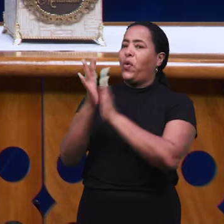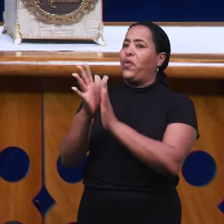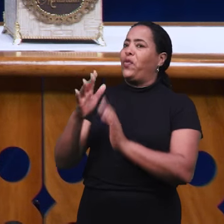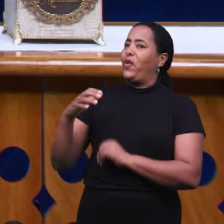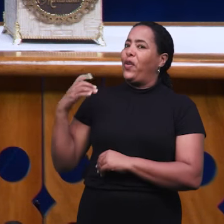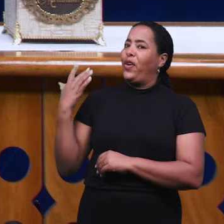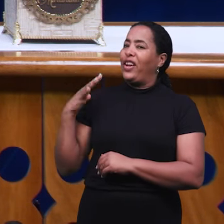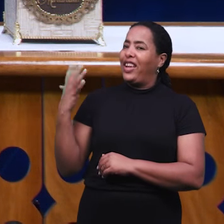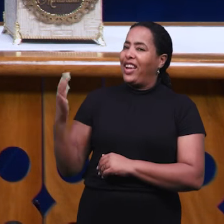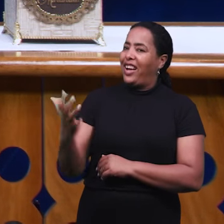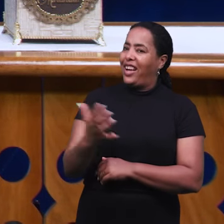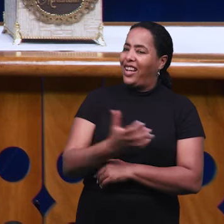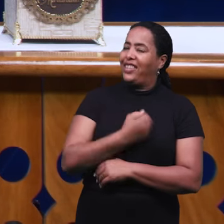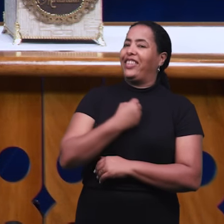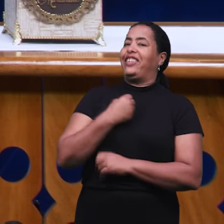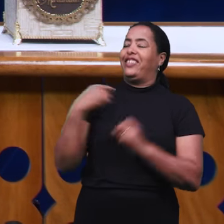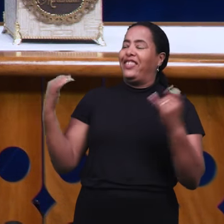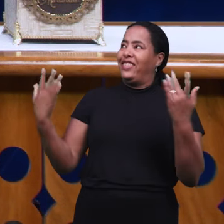e a glorificação.